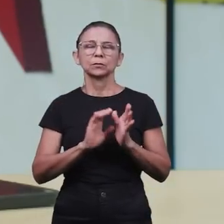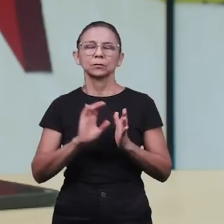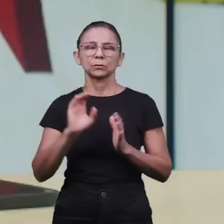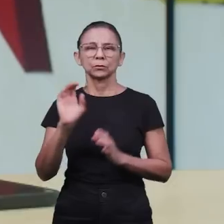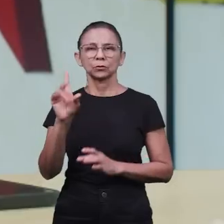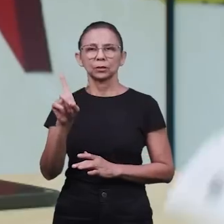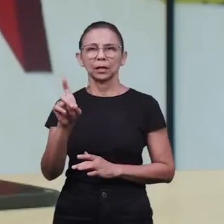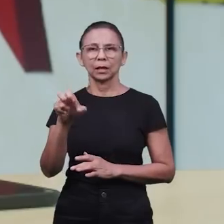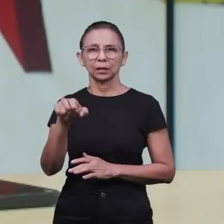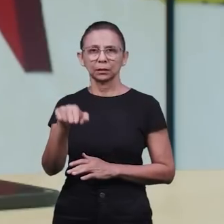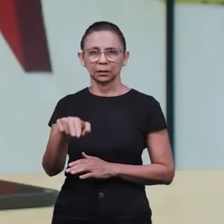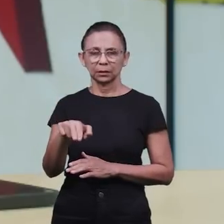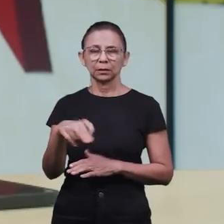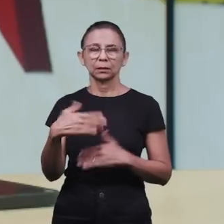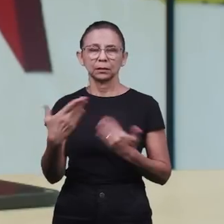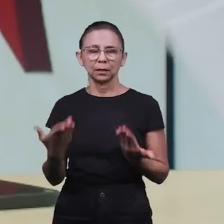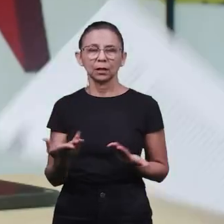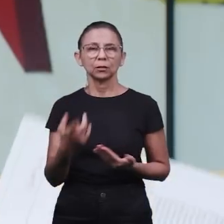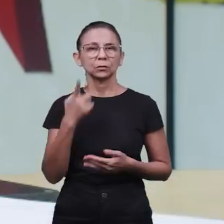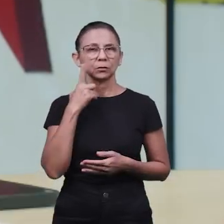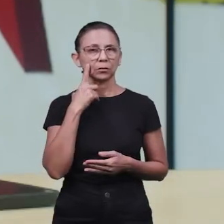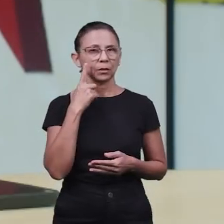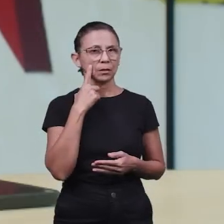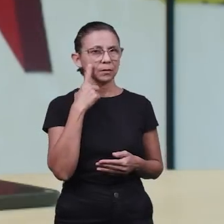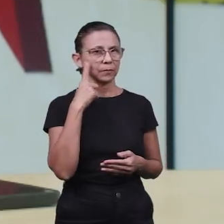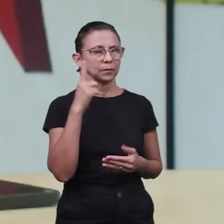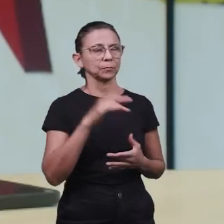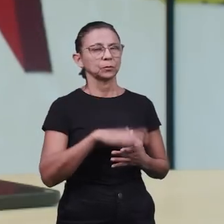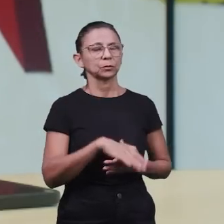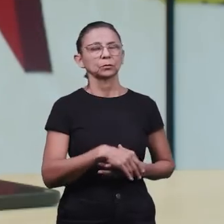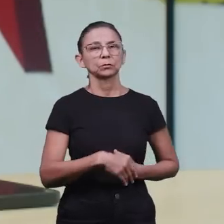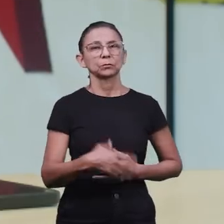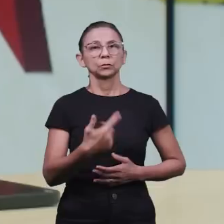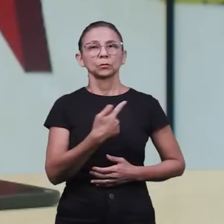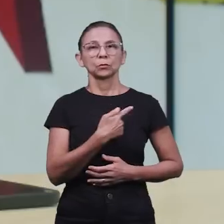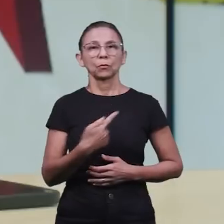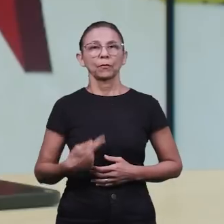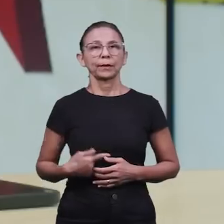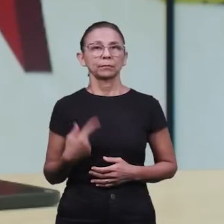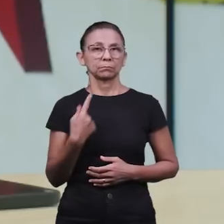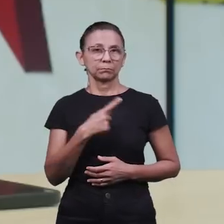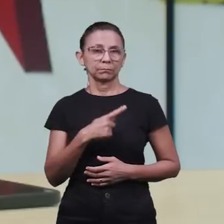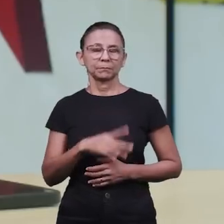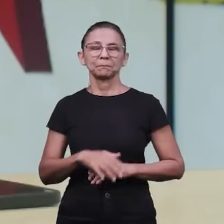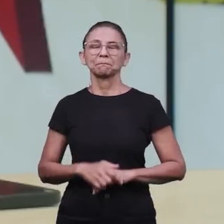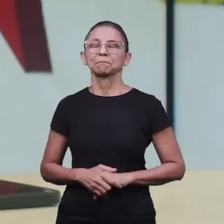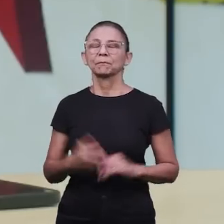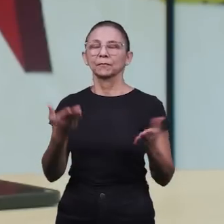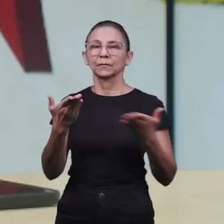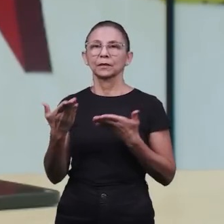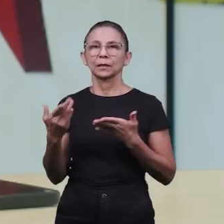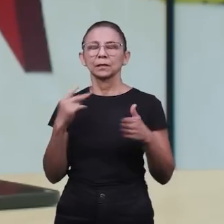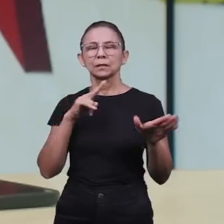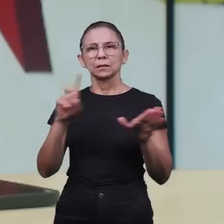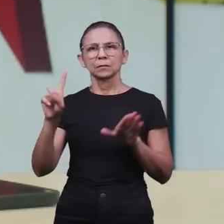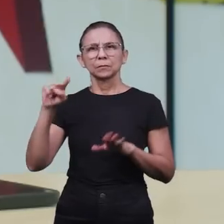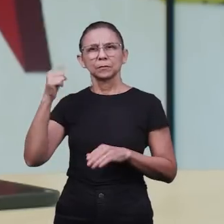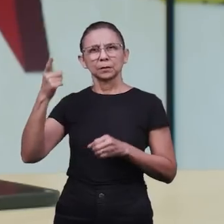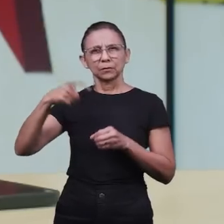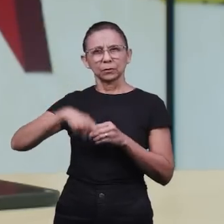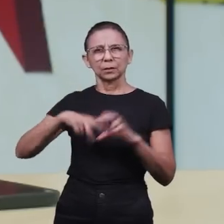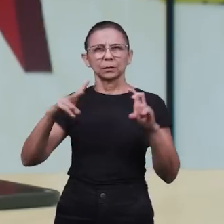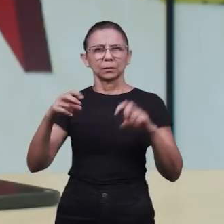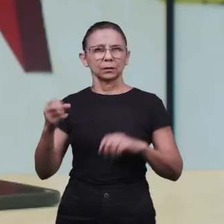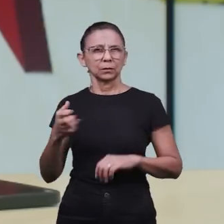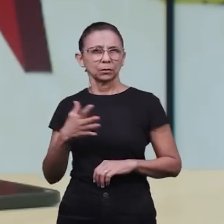dos reinos no livro de Daniel, que foi abordado aqui nestas últimas semanas. Já fica o convite para na semana que vem nós voltarmos